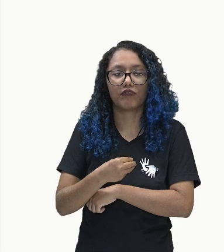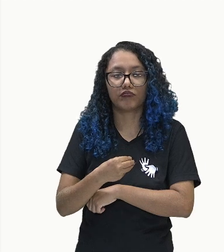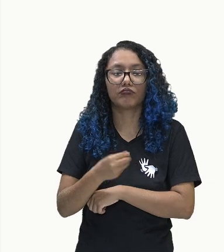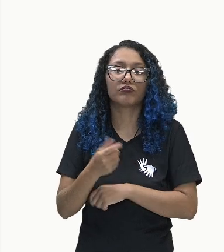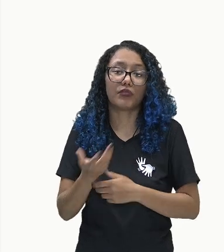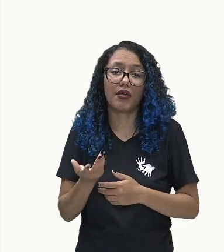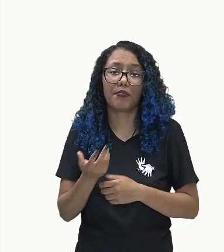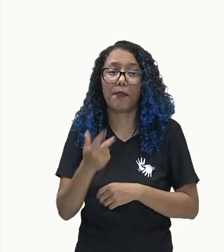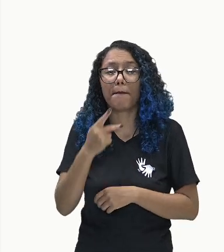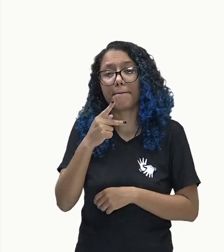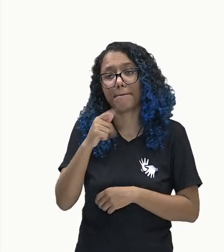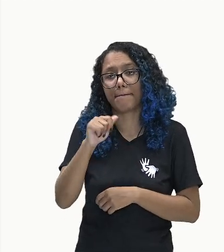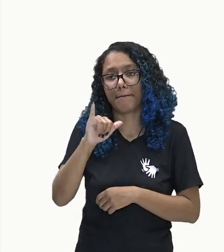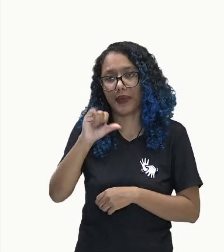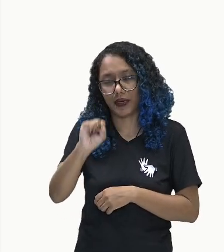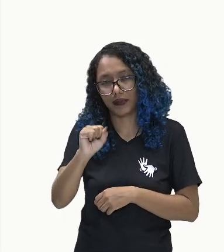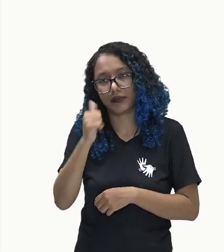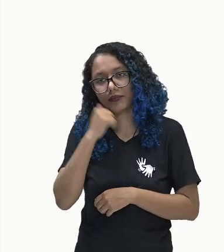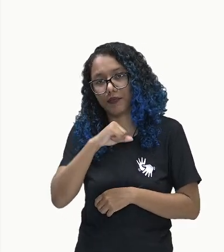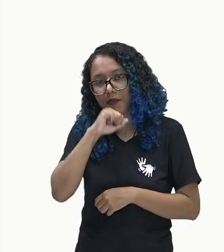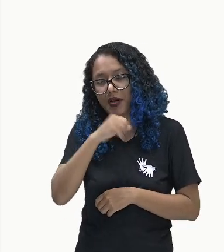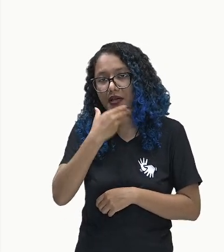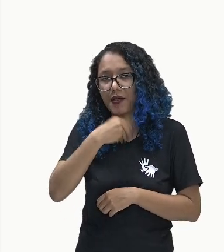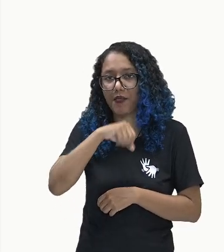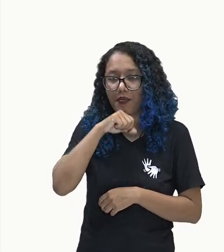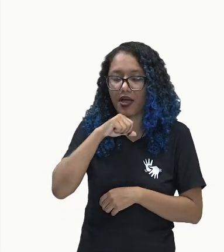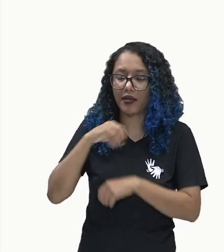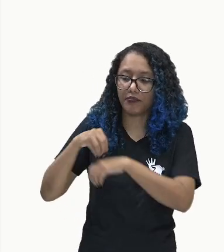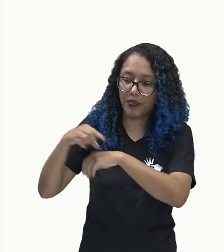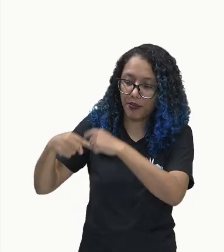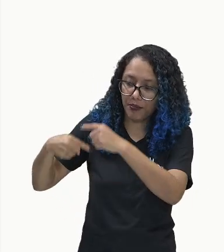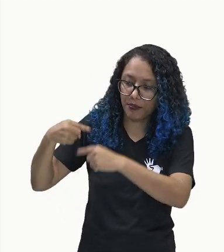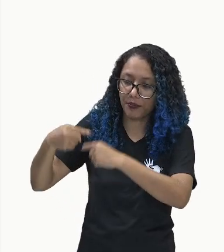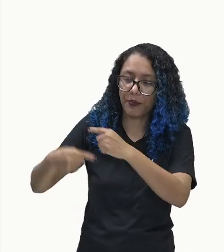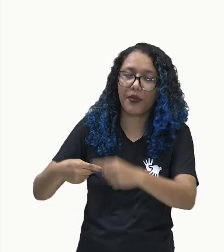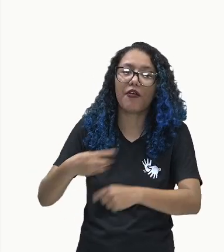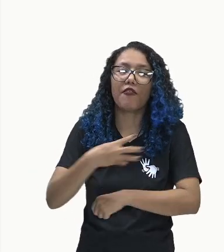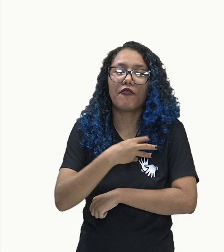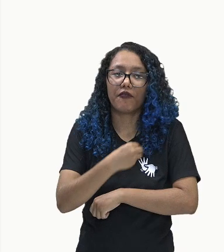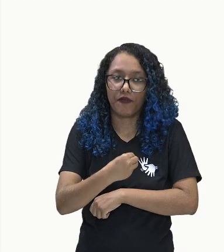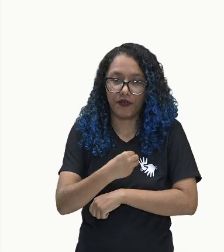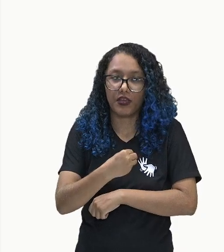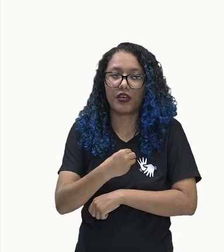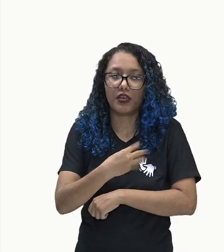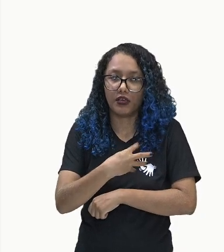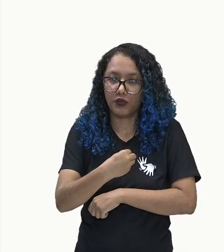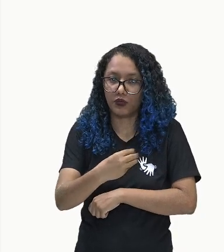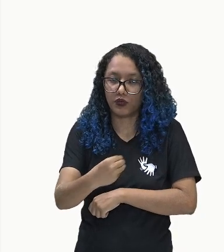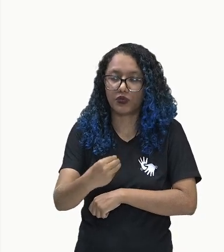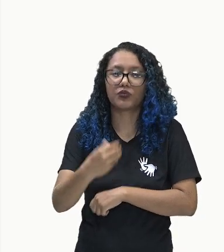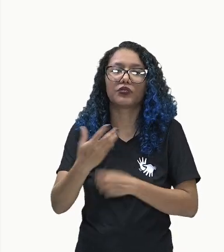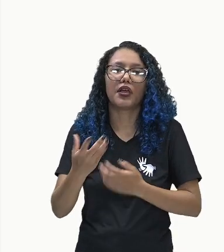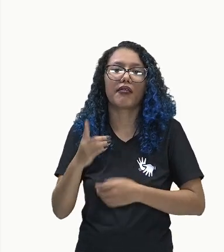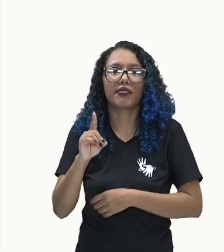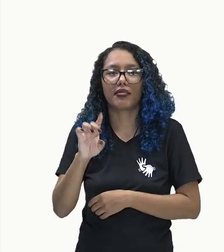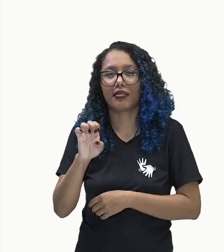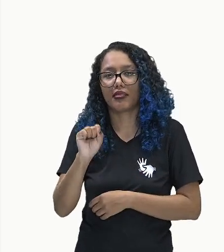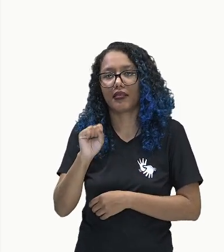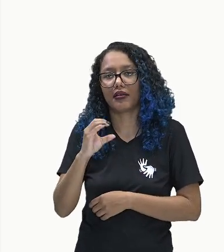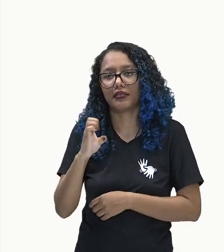mãe, né, para os seus filhos. E aqui eu já estou falando dos descendentes,